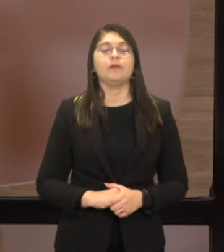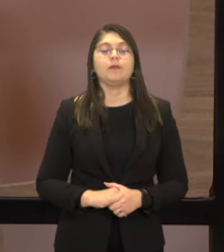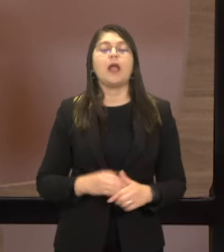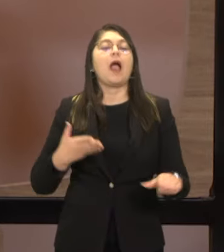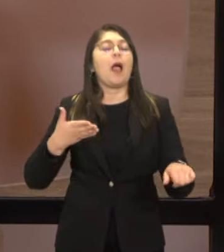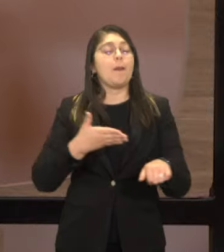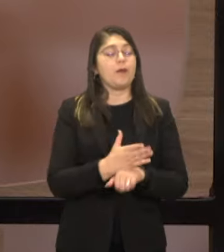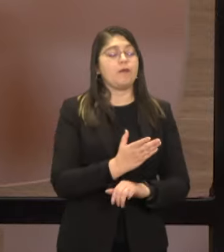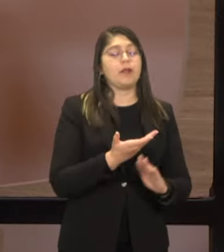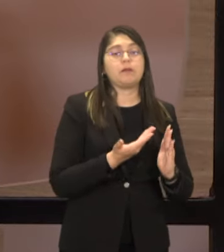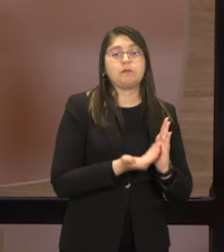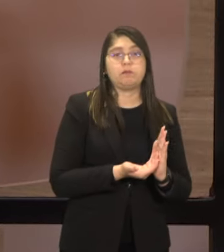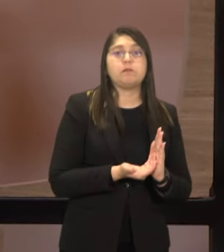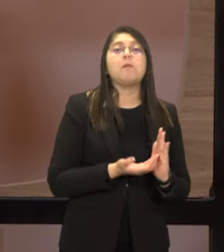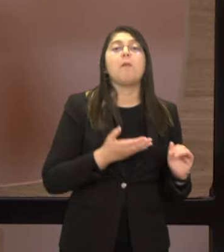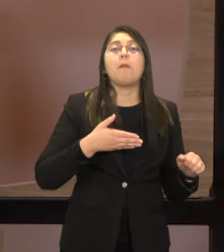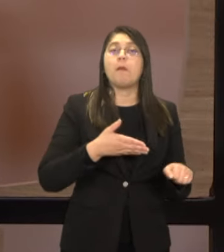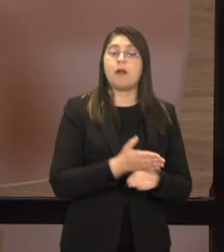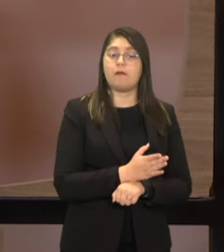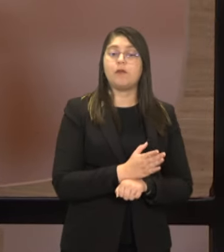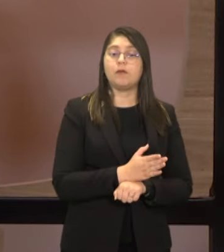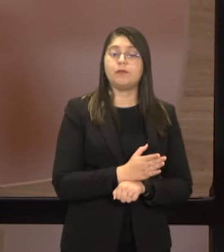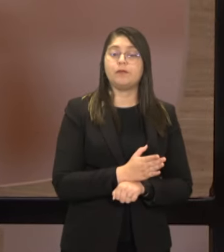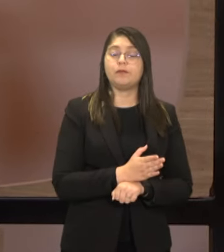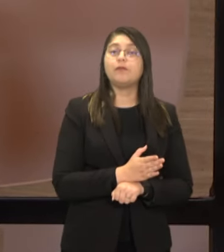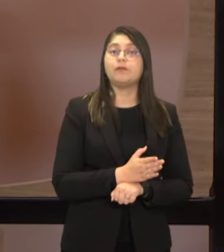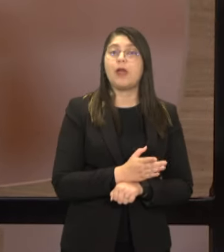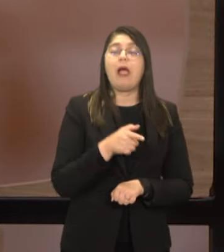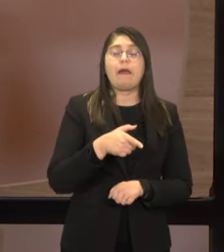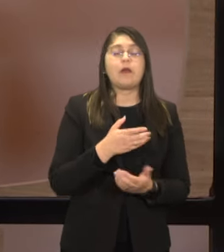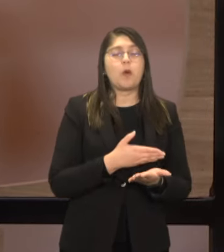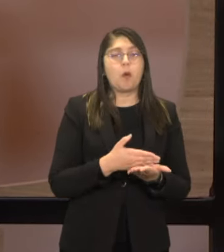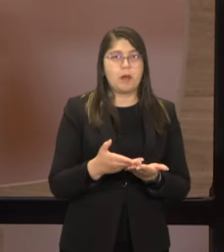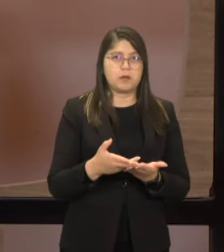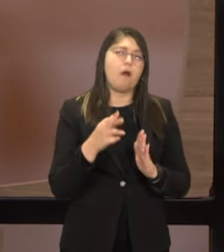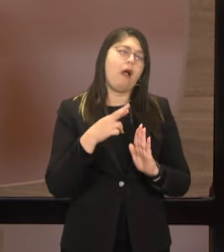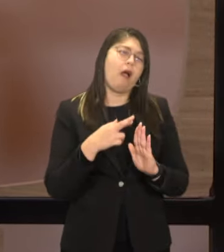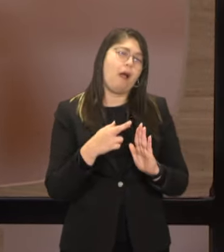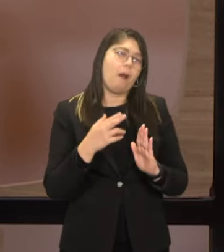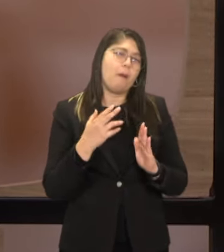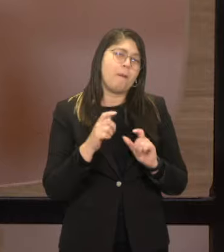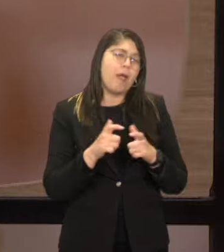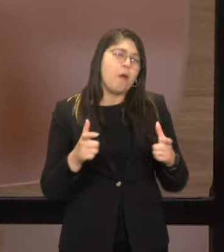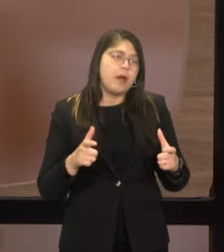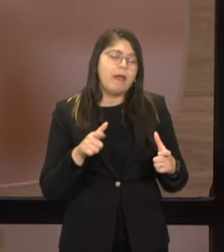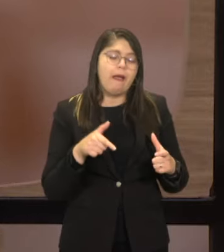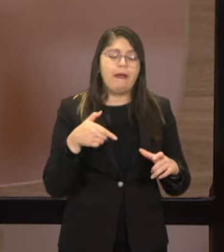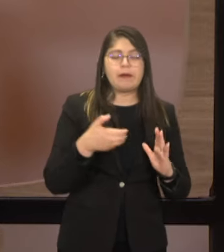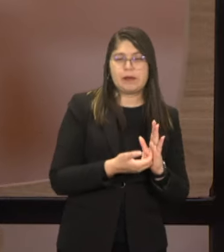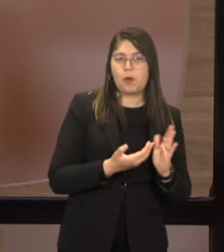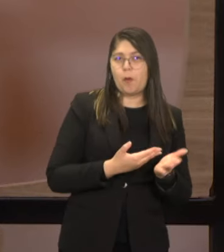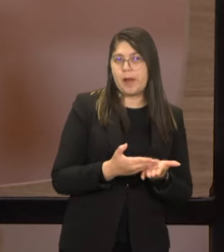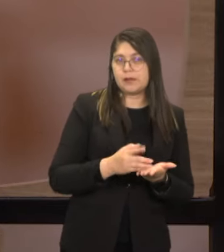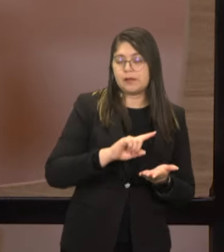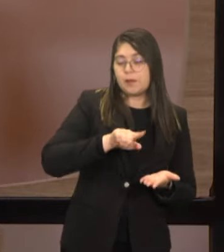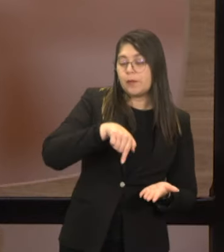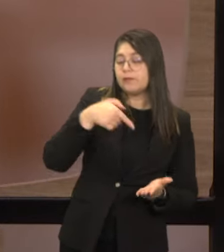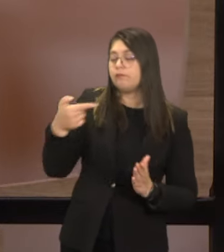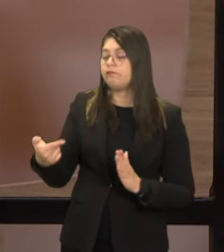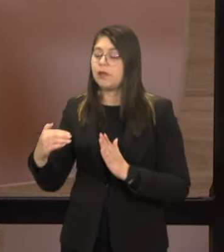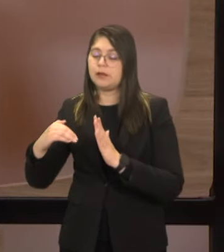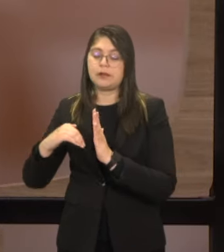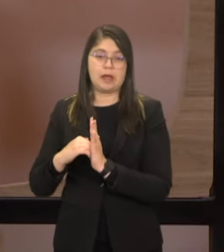Câmara dos Deputados, que é a casa iniciadora por natureza, né, em regra é a casa iniciadora, a proposta de emenda segue para o Senado e tem